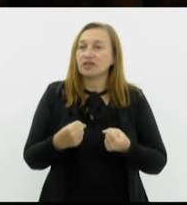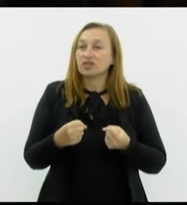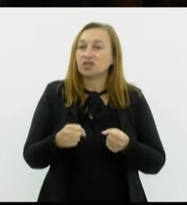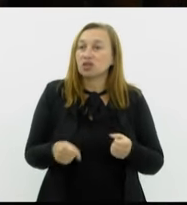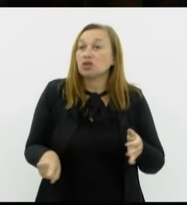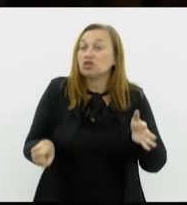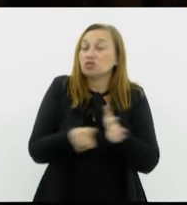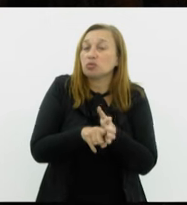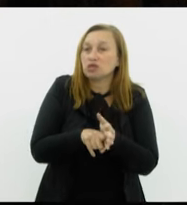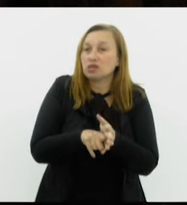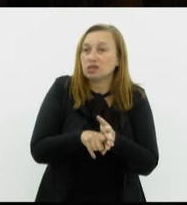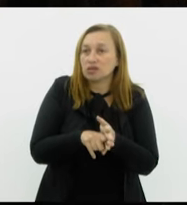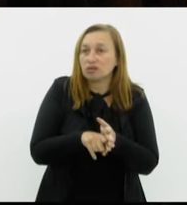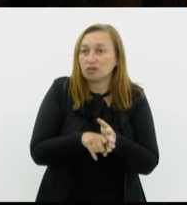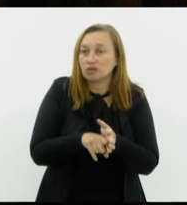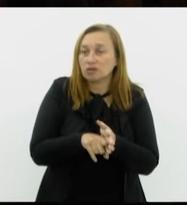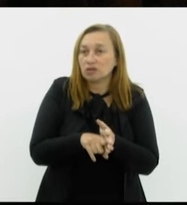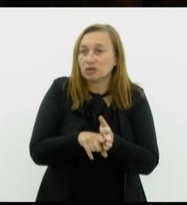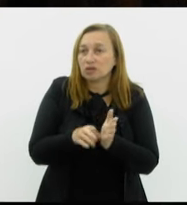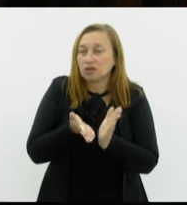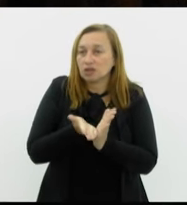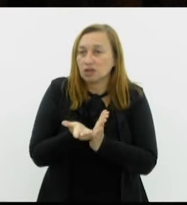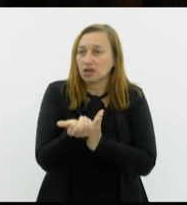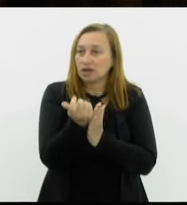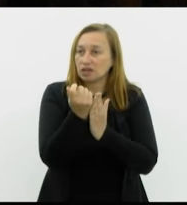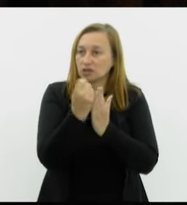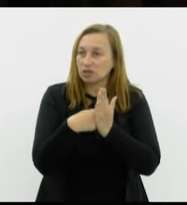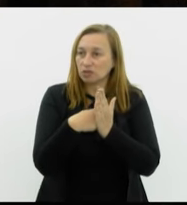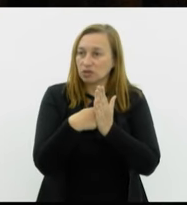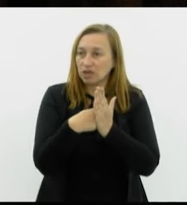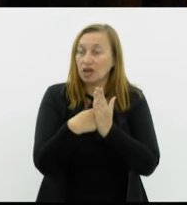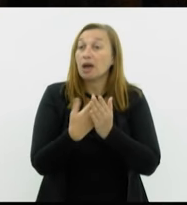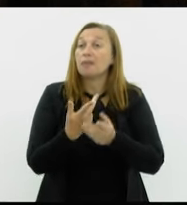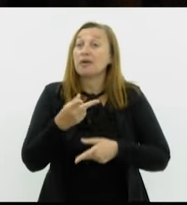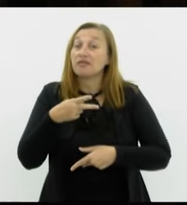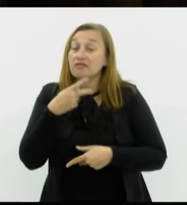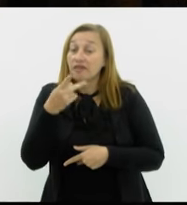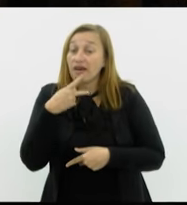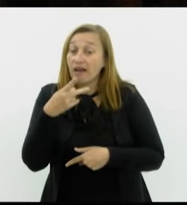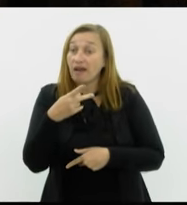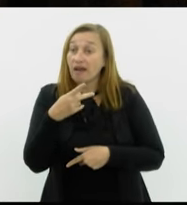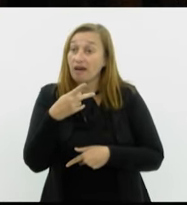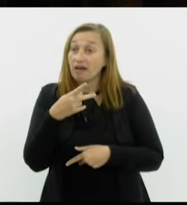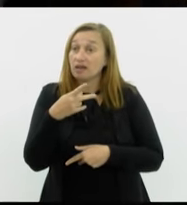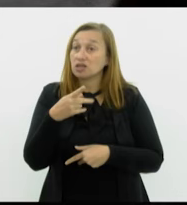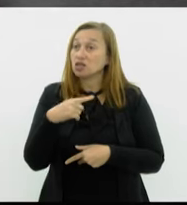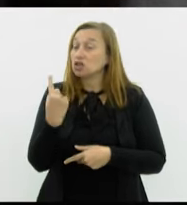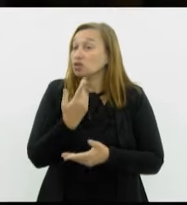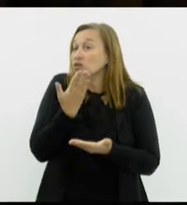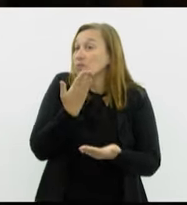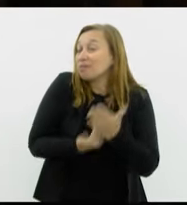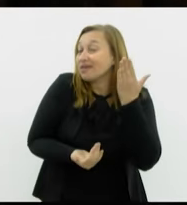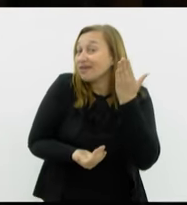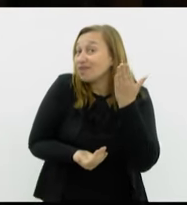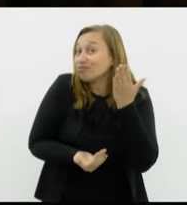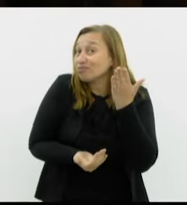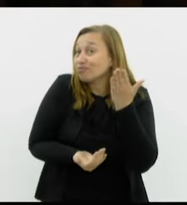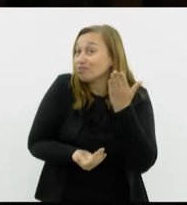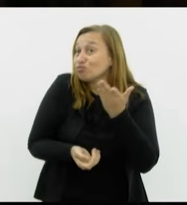Mas eu quero aqui hoje dizer, em alto e bom som, que nós perdemos a mão.